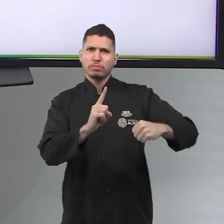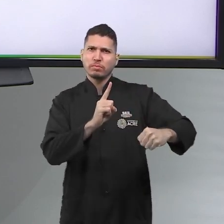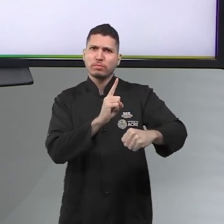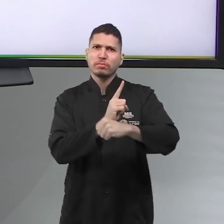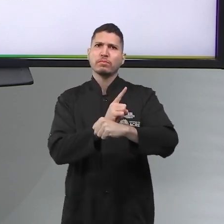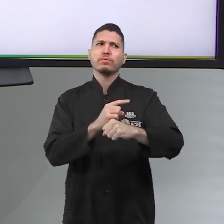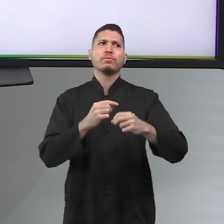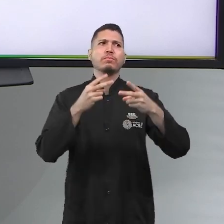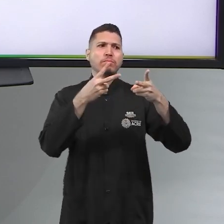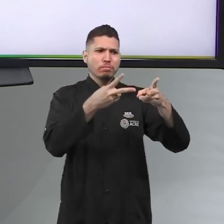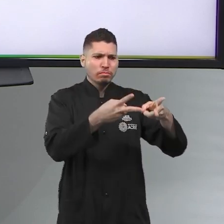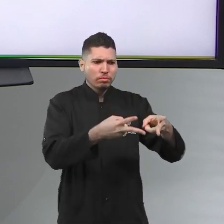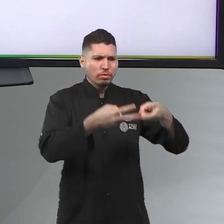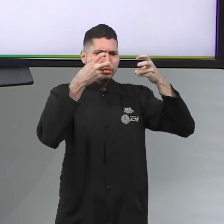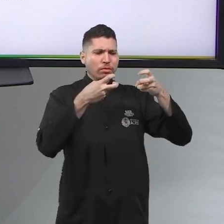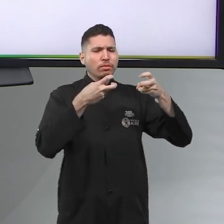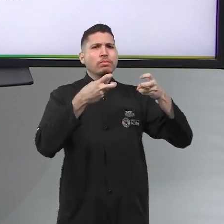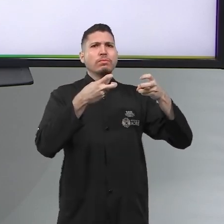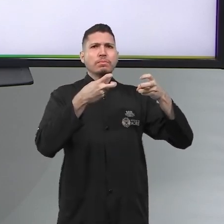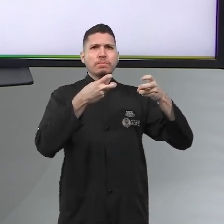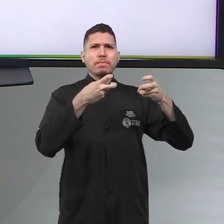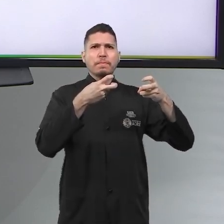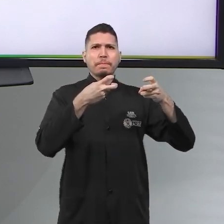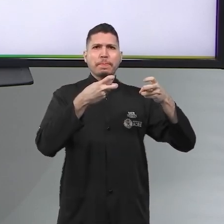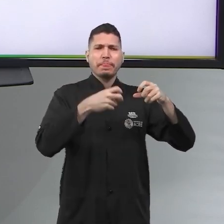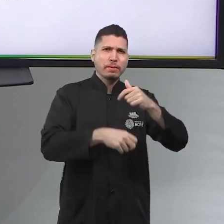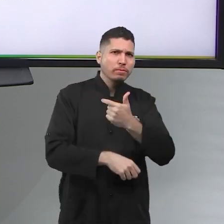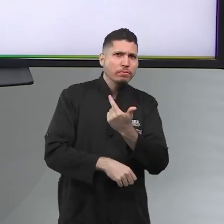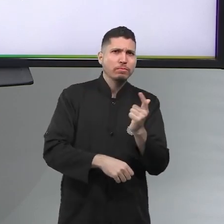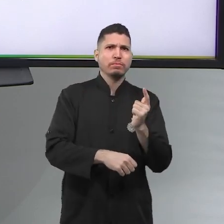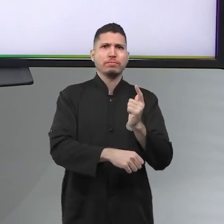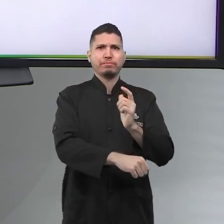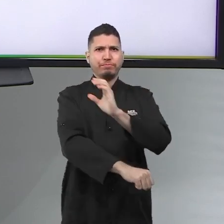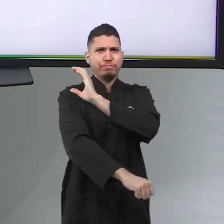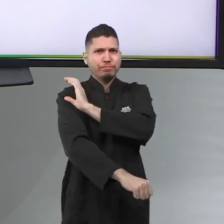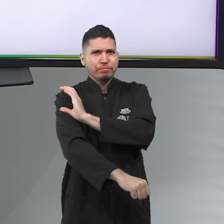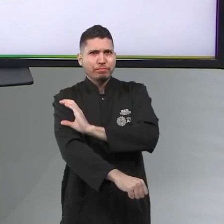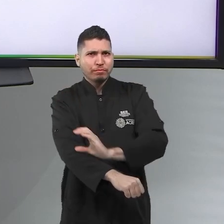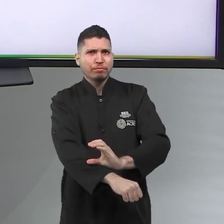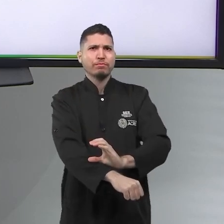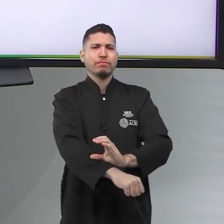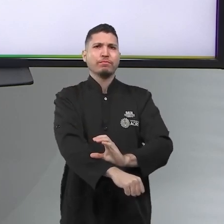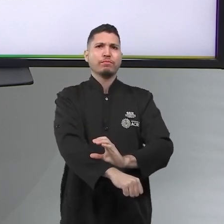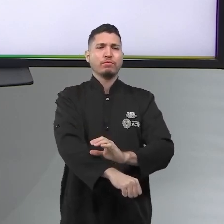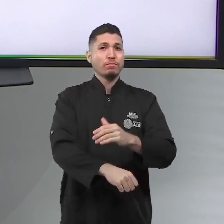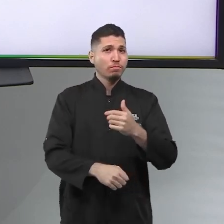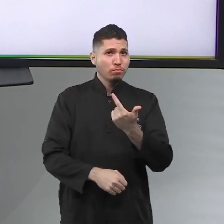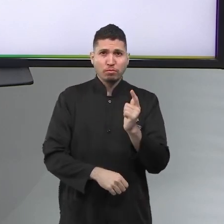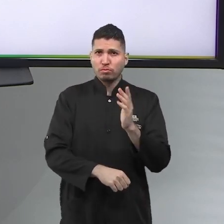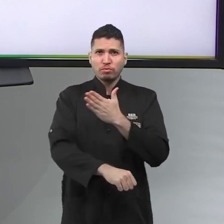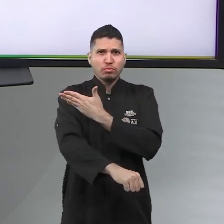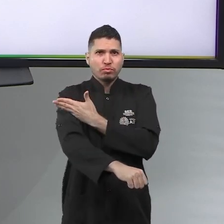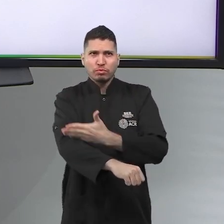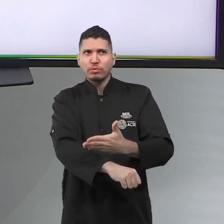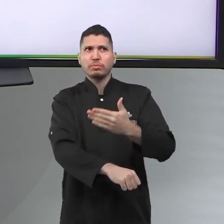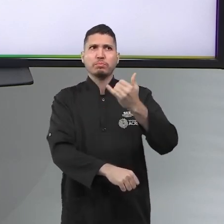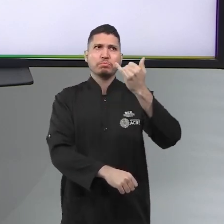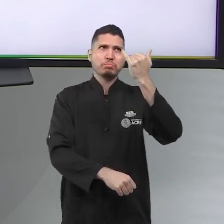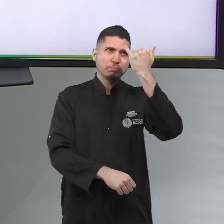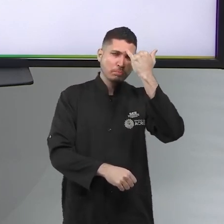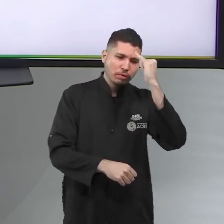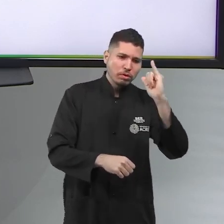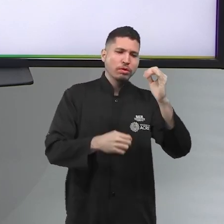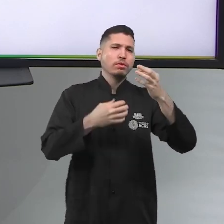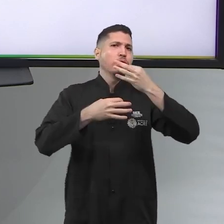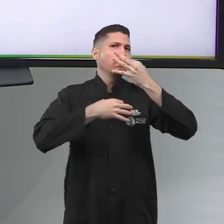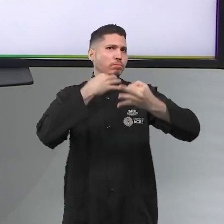vou perceber justamente outra cultura, outros hábitos, outro tipo de ideologia,